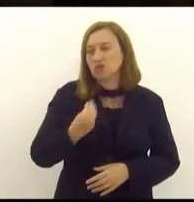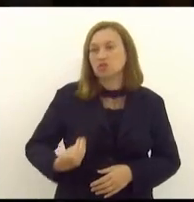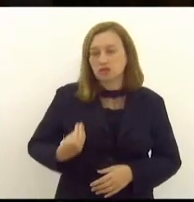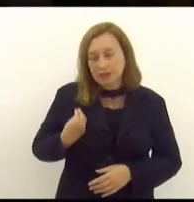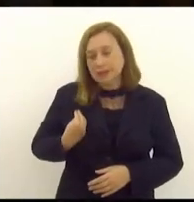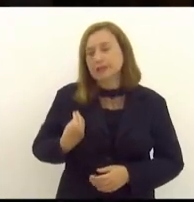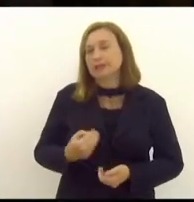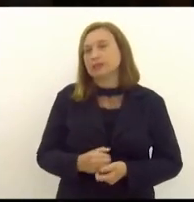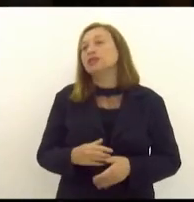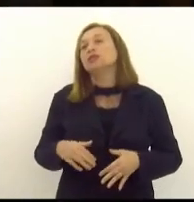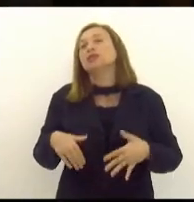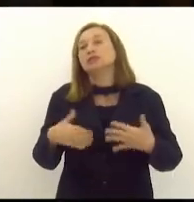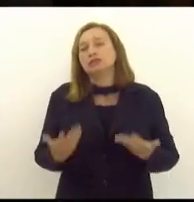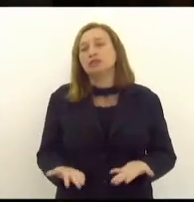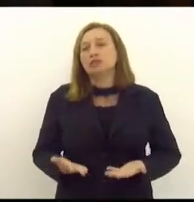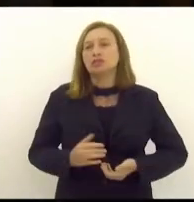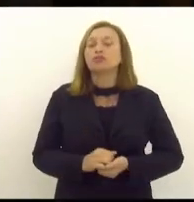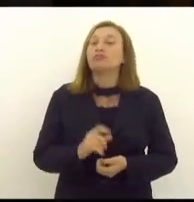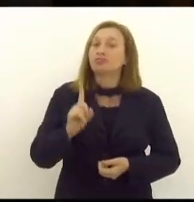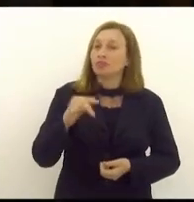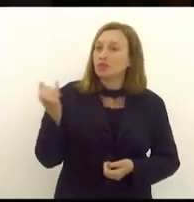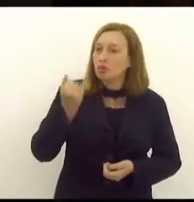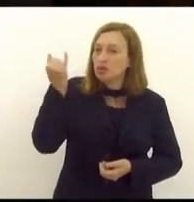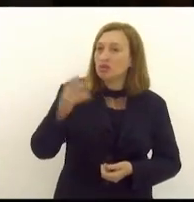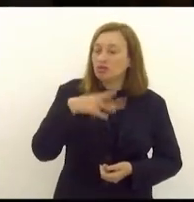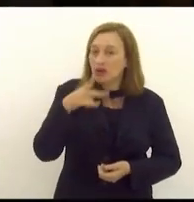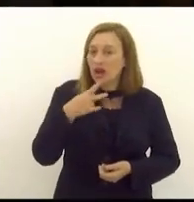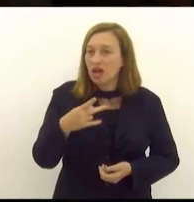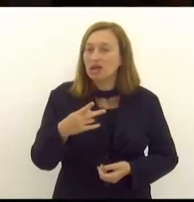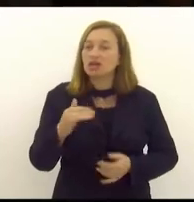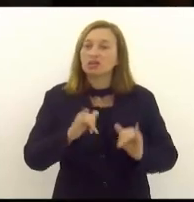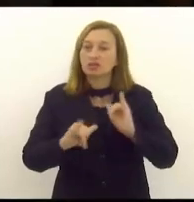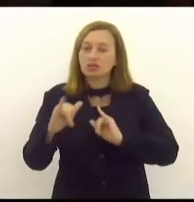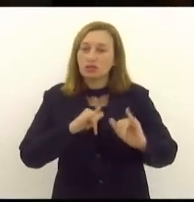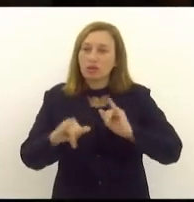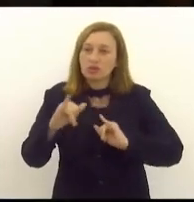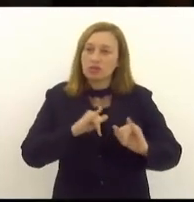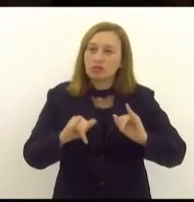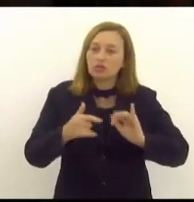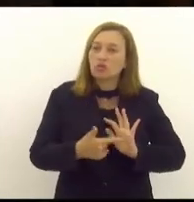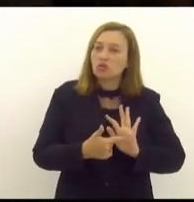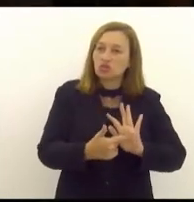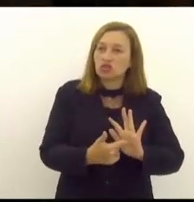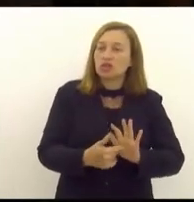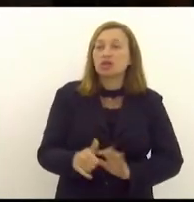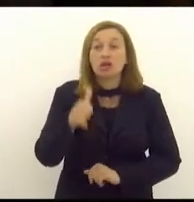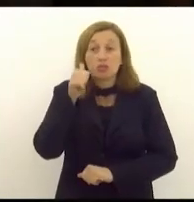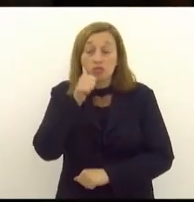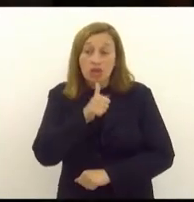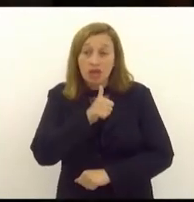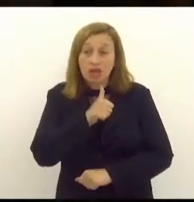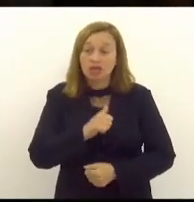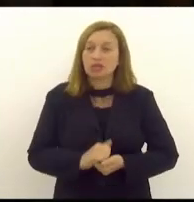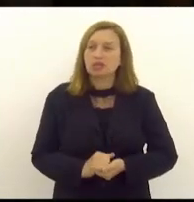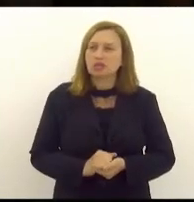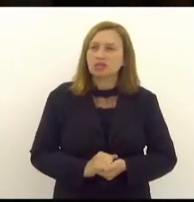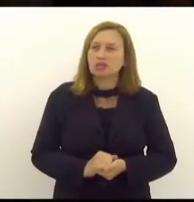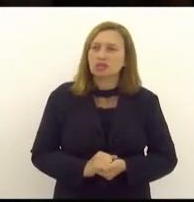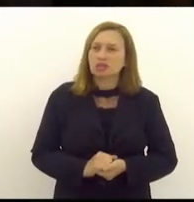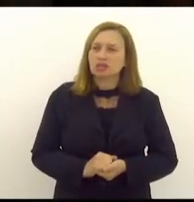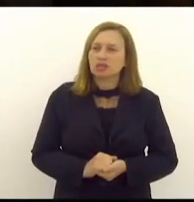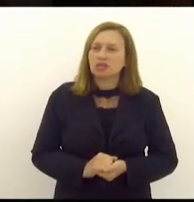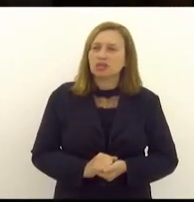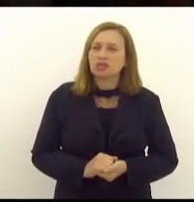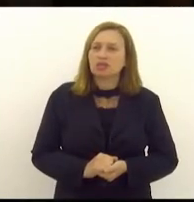absurda inclusive é importante notar que um dos dados apresentados é que as Mulheres vítimas